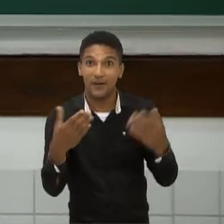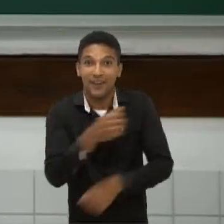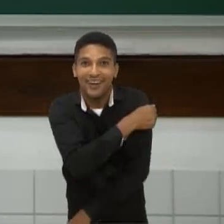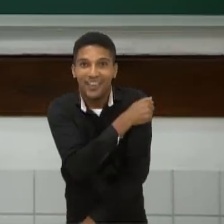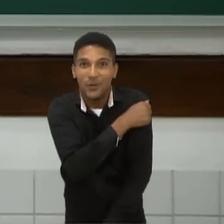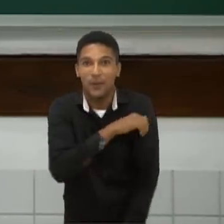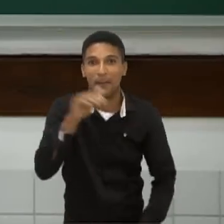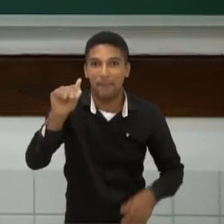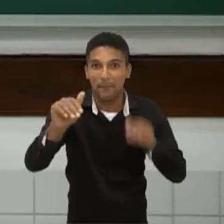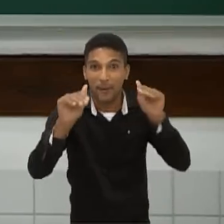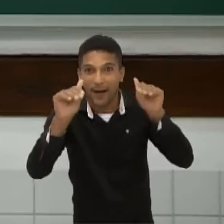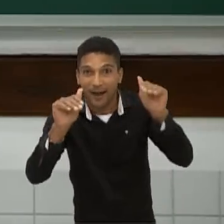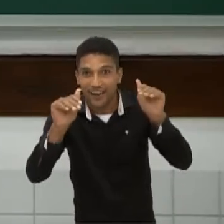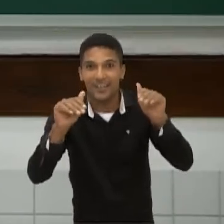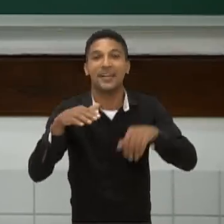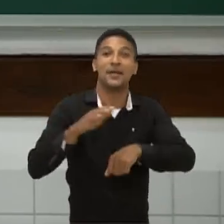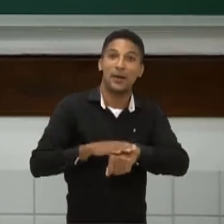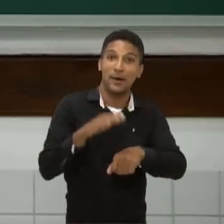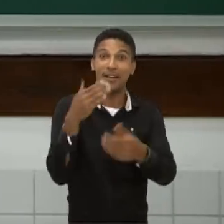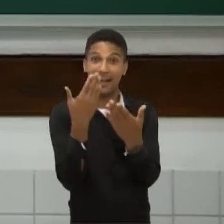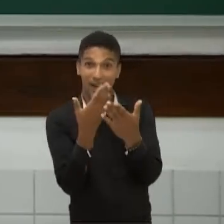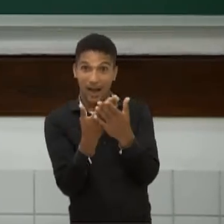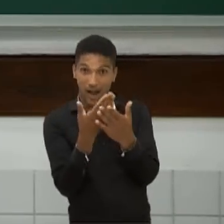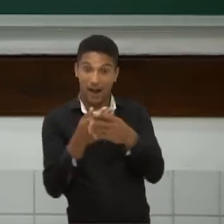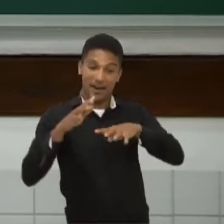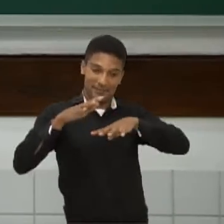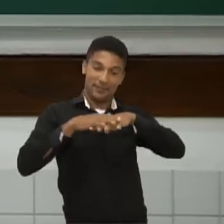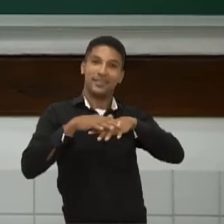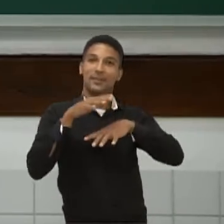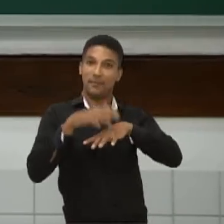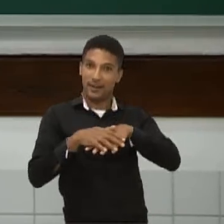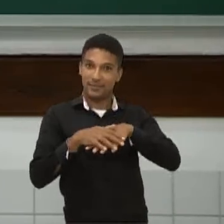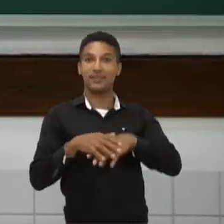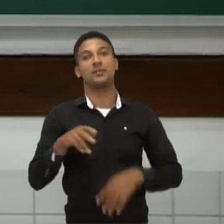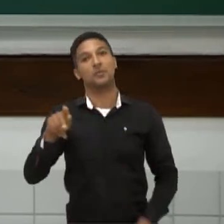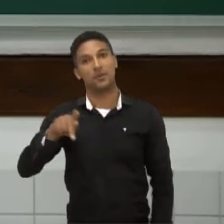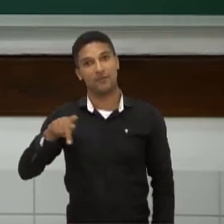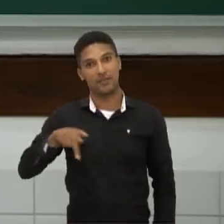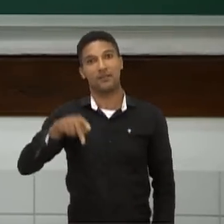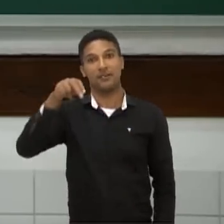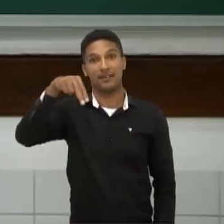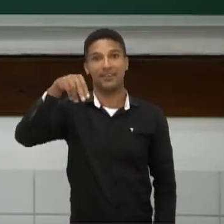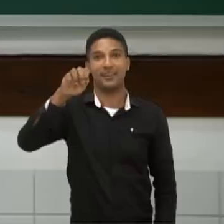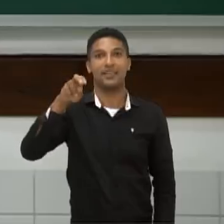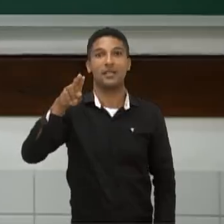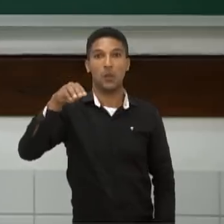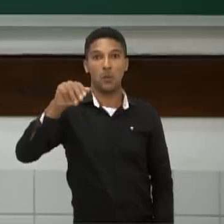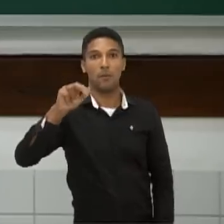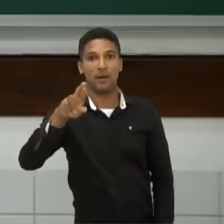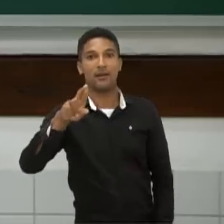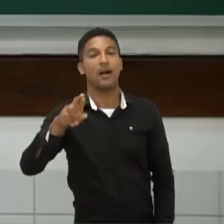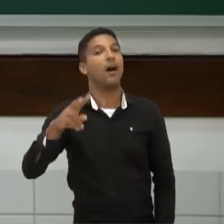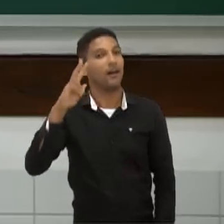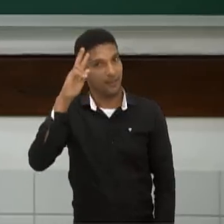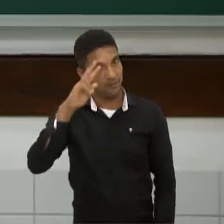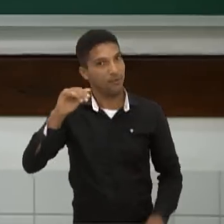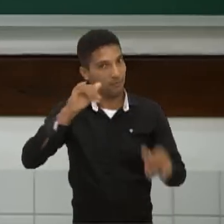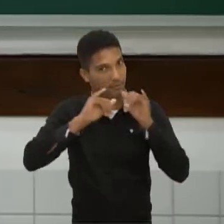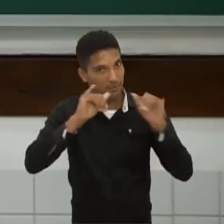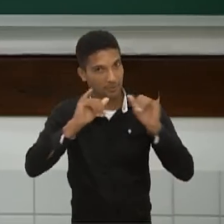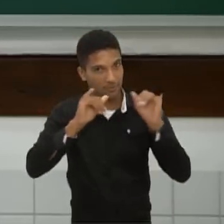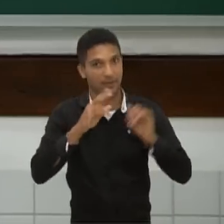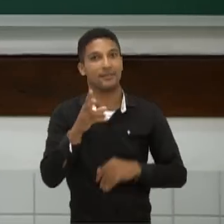pessoal? Vamos lá para mais uma aulinha de matemática aqui com a professora Neumar. Então, aquele recadinho de sempre que a professora passa